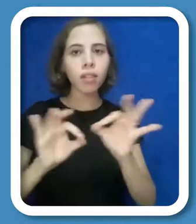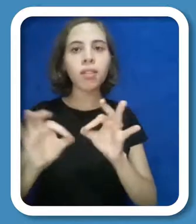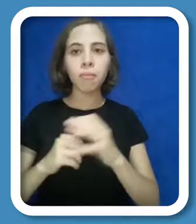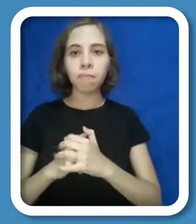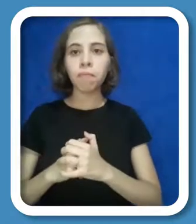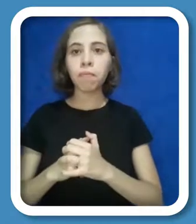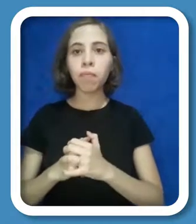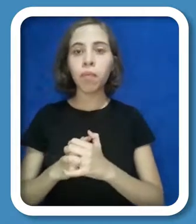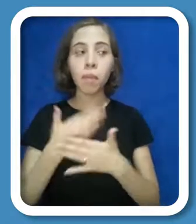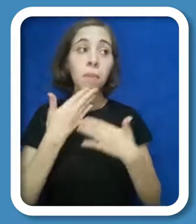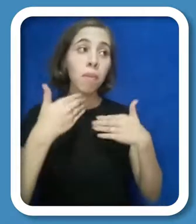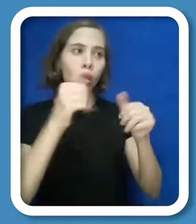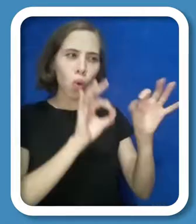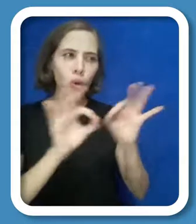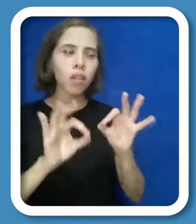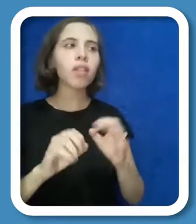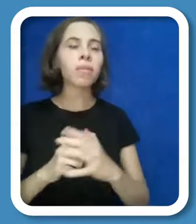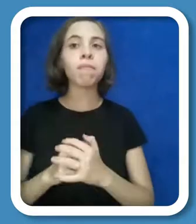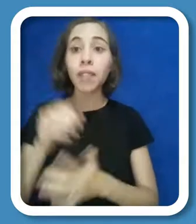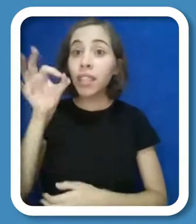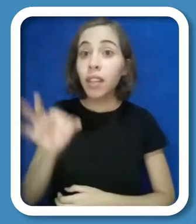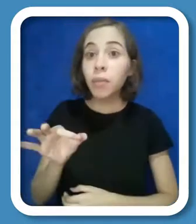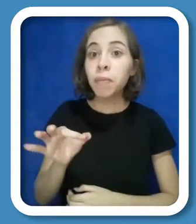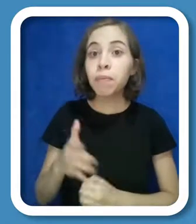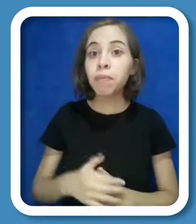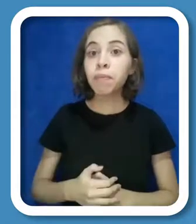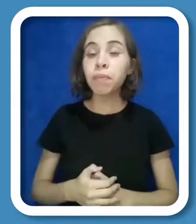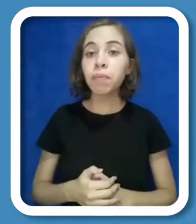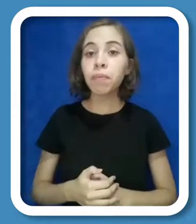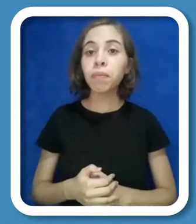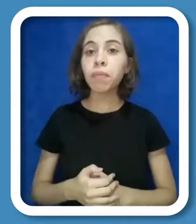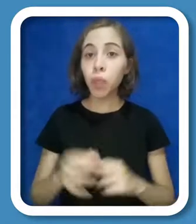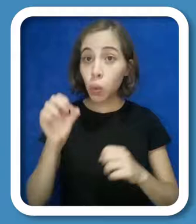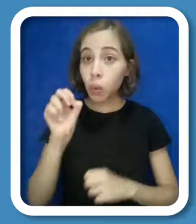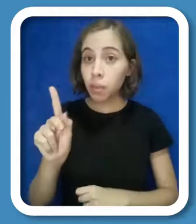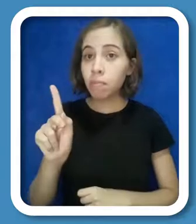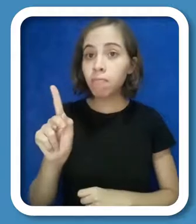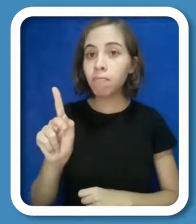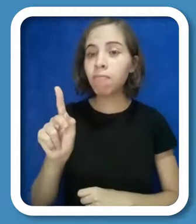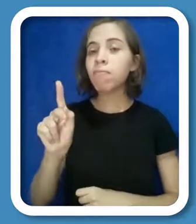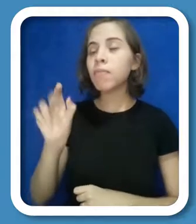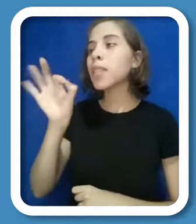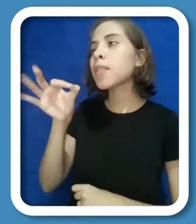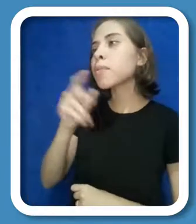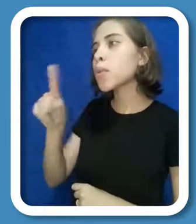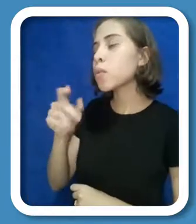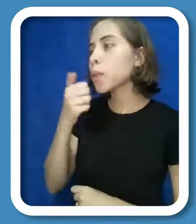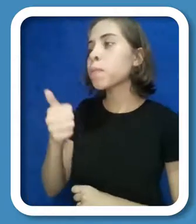organizar melhor. Certo? Ok. Ok.